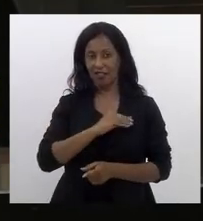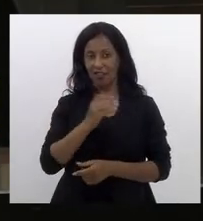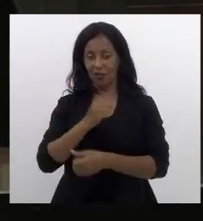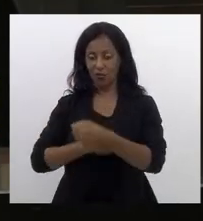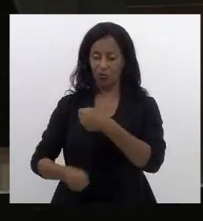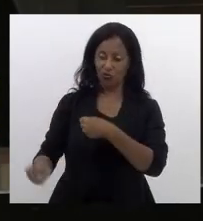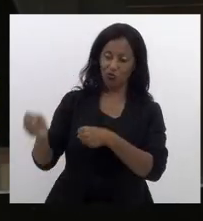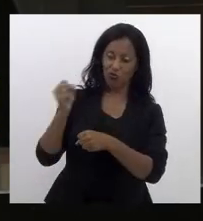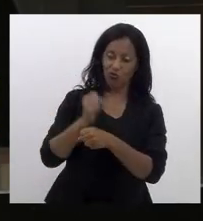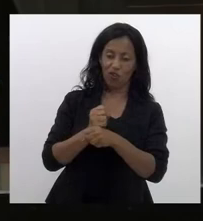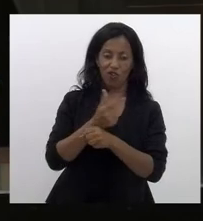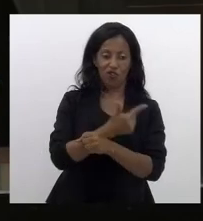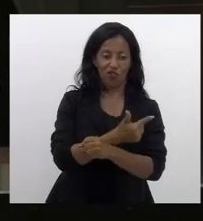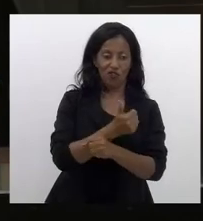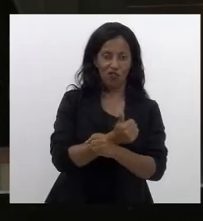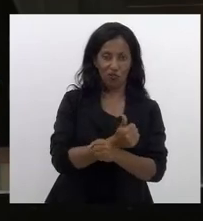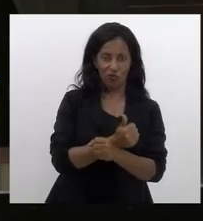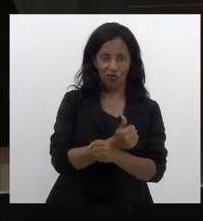de 2021.